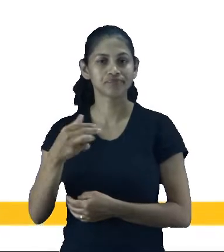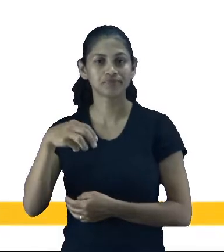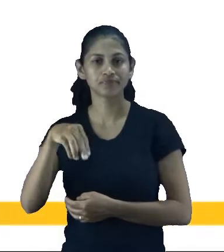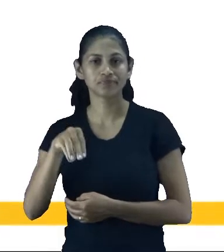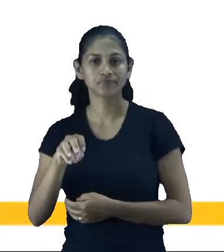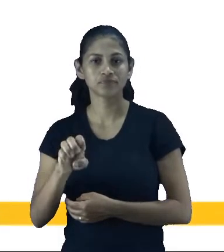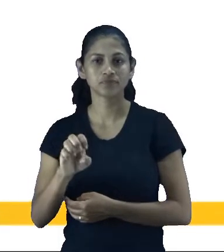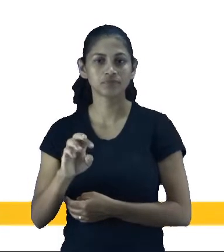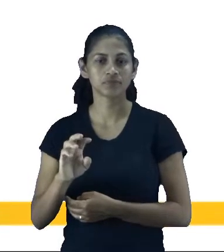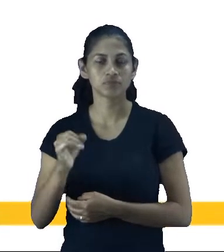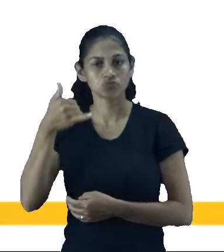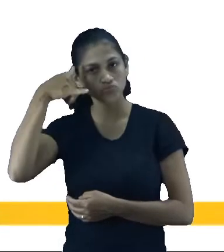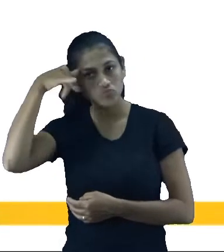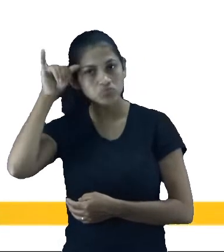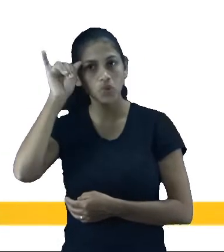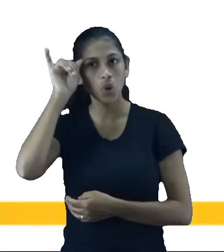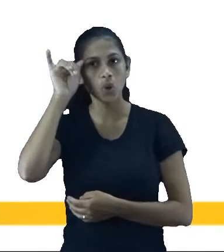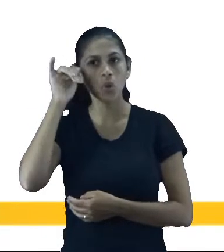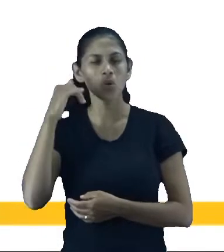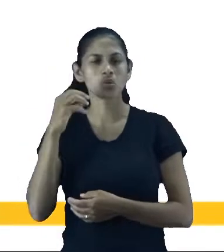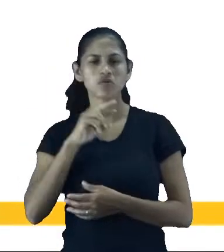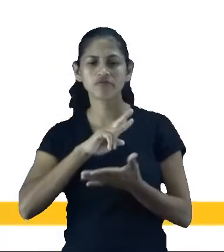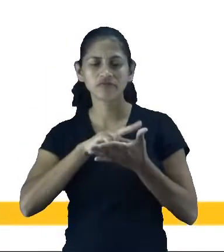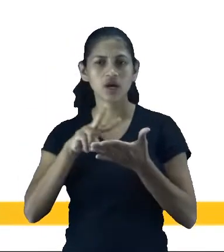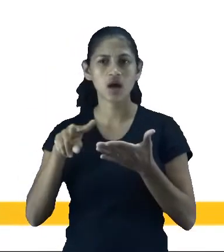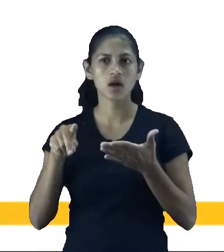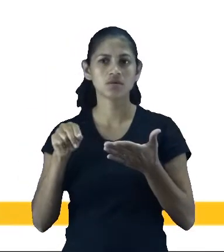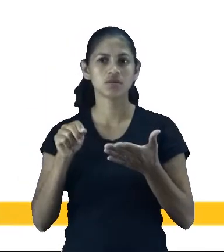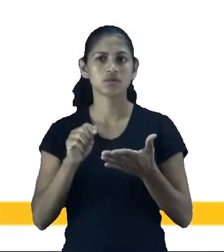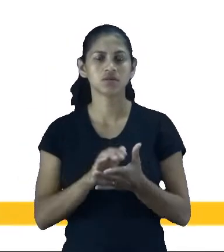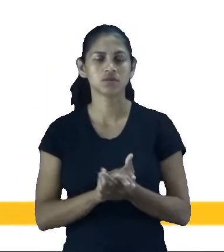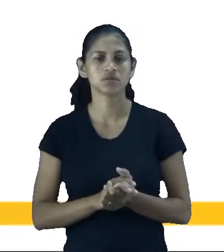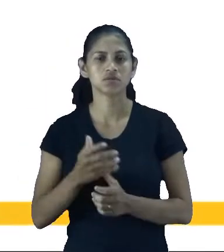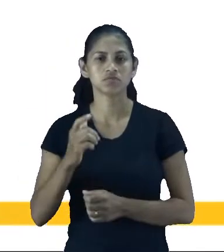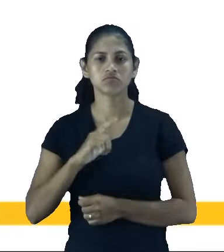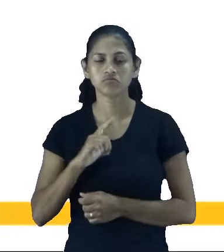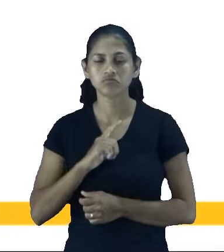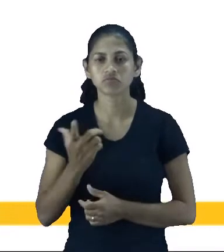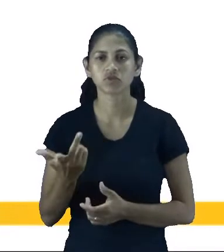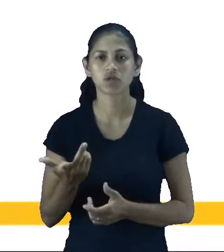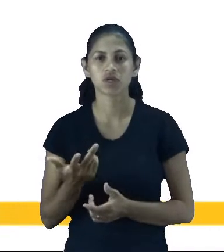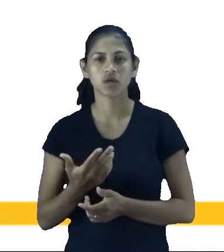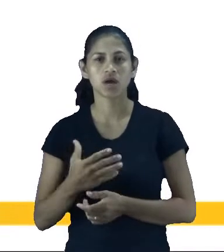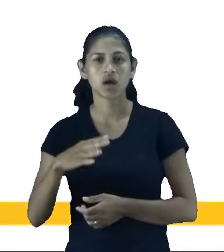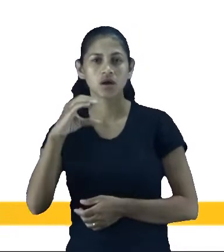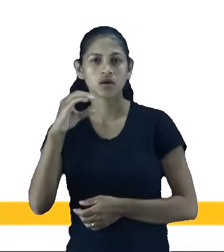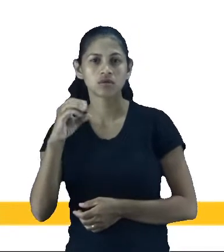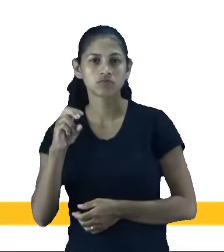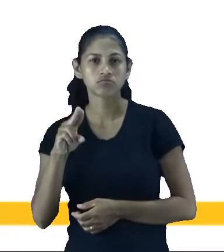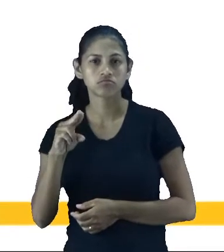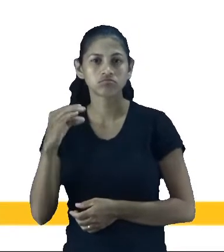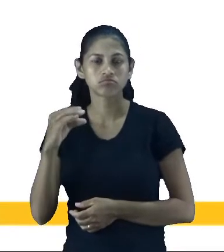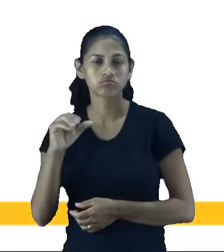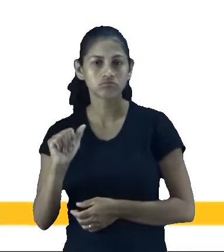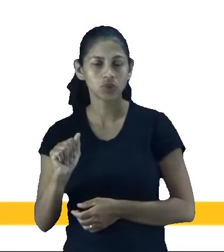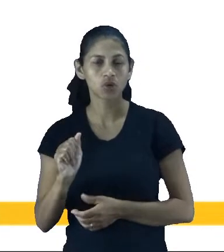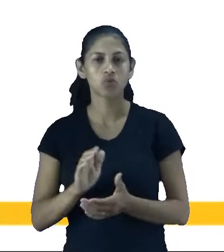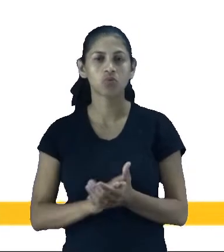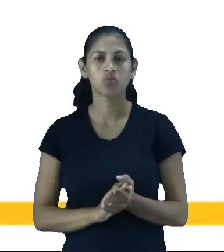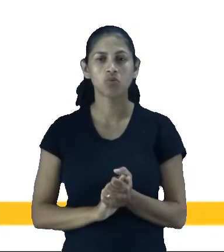portuguesa. A crença em seres fantásticos como a cuca, o bicho-papão,